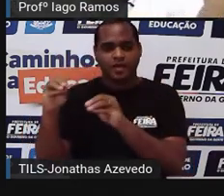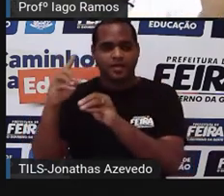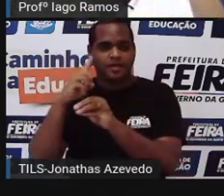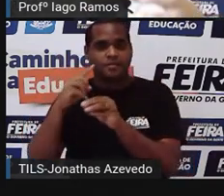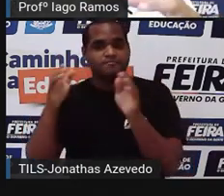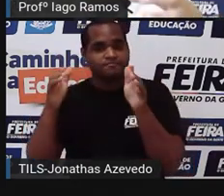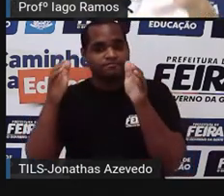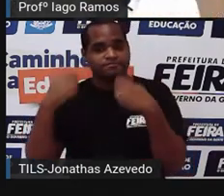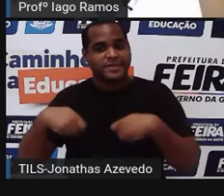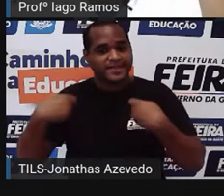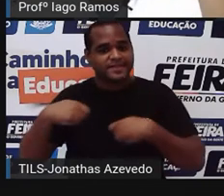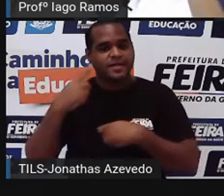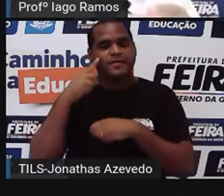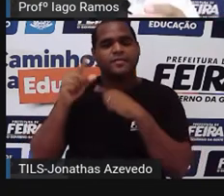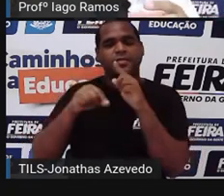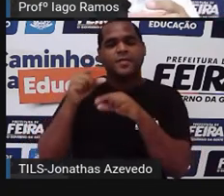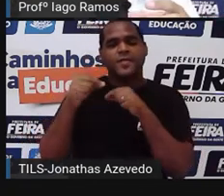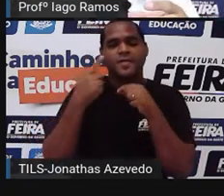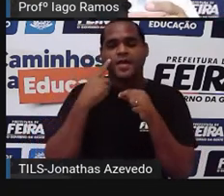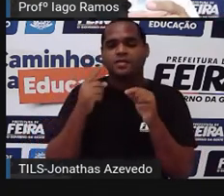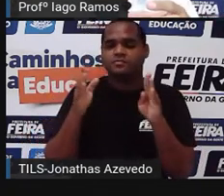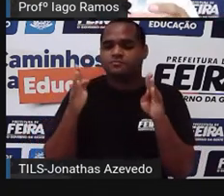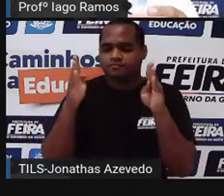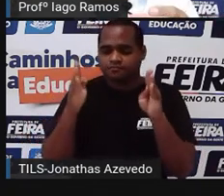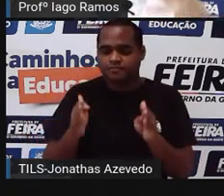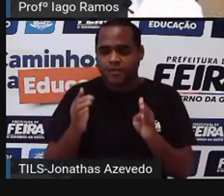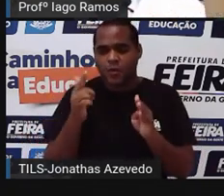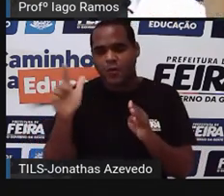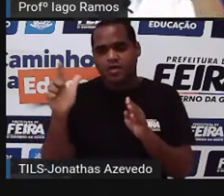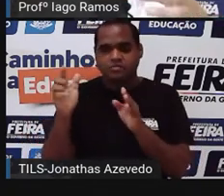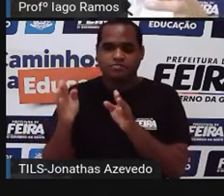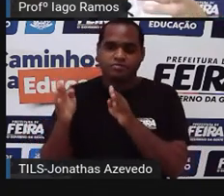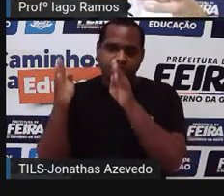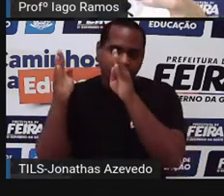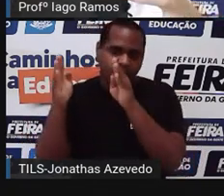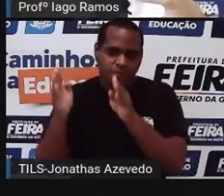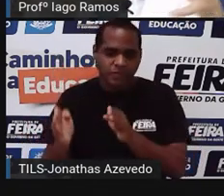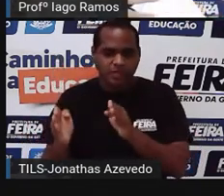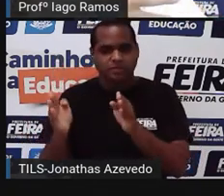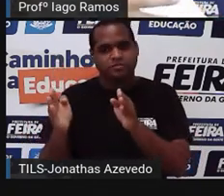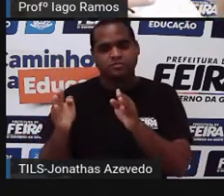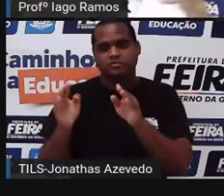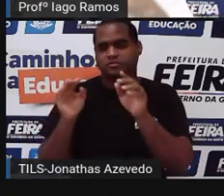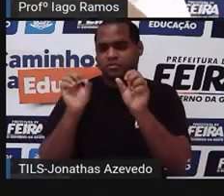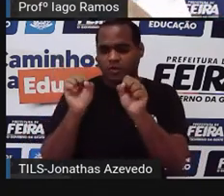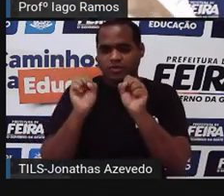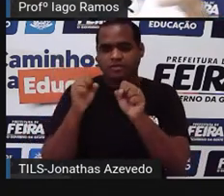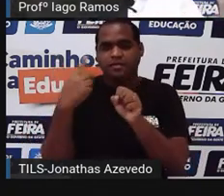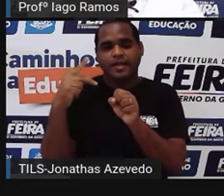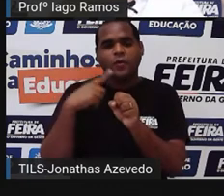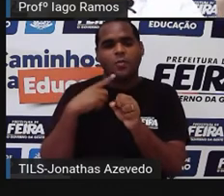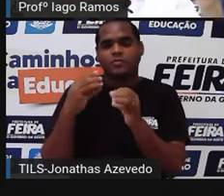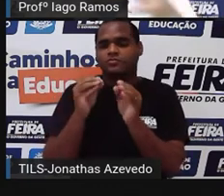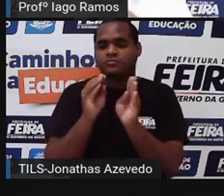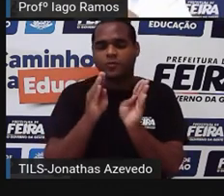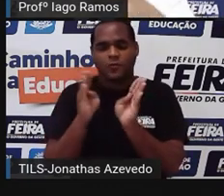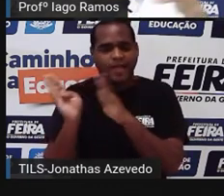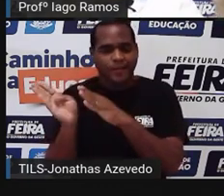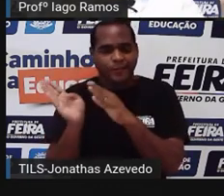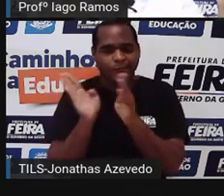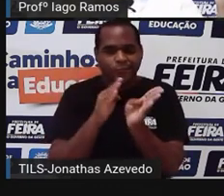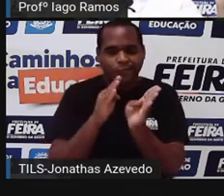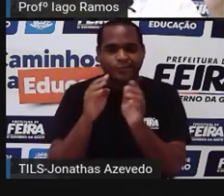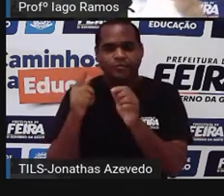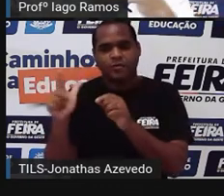direção quando a gente fala de direção aqui a gente pensa para cima ou para baixo e o sentido tá e quando a gente